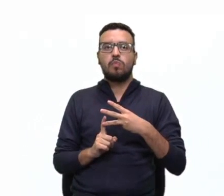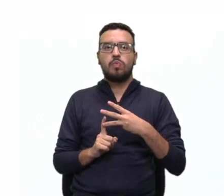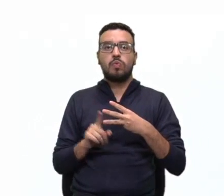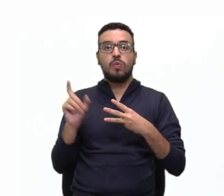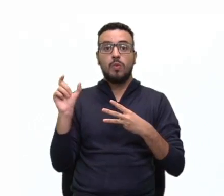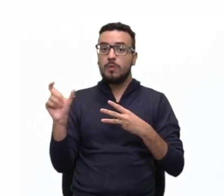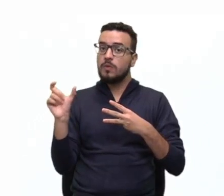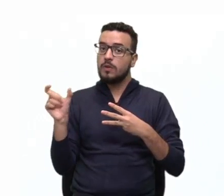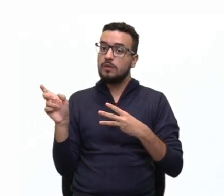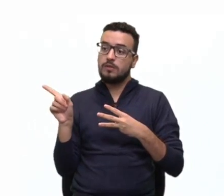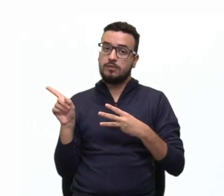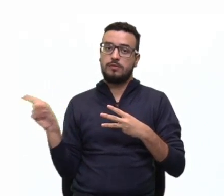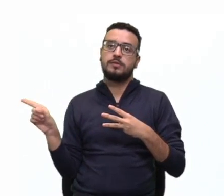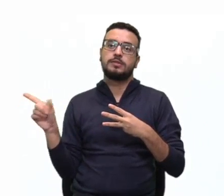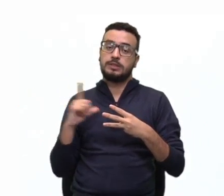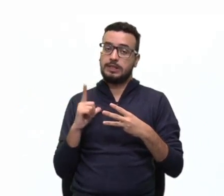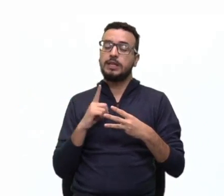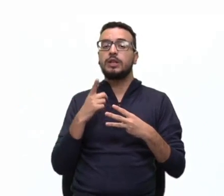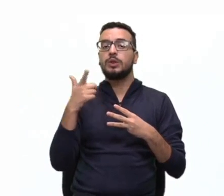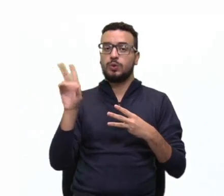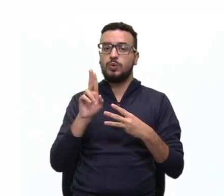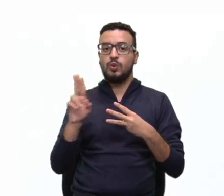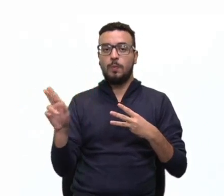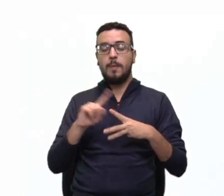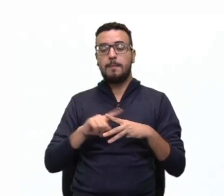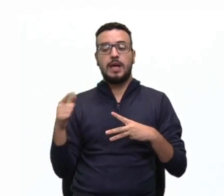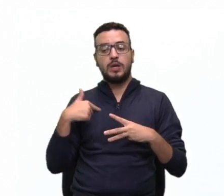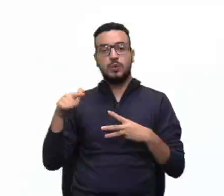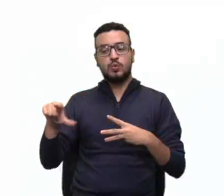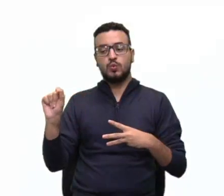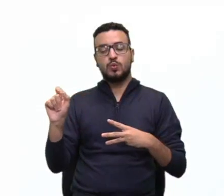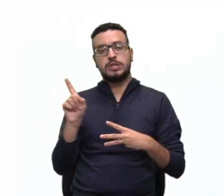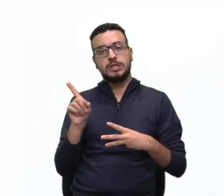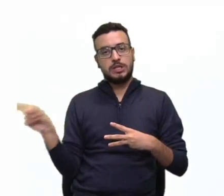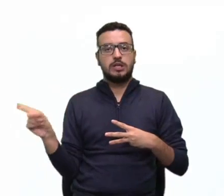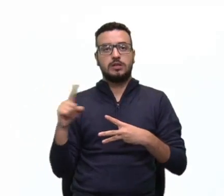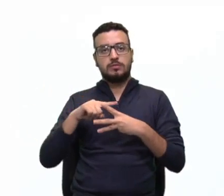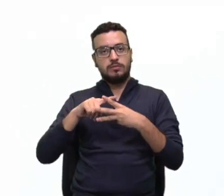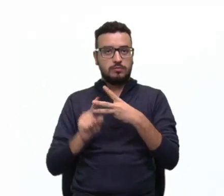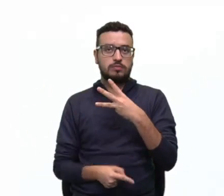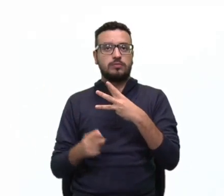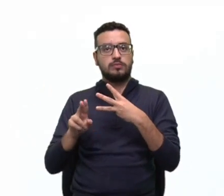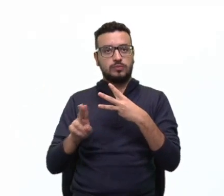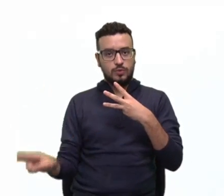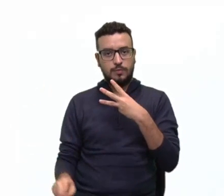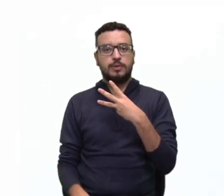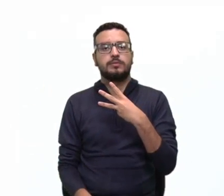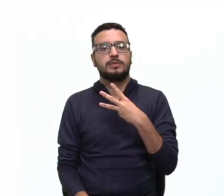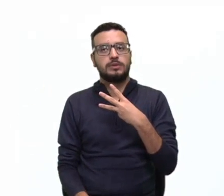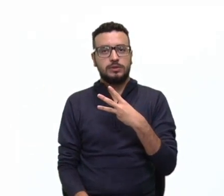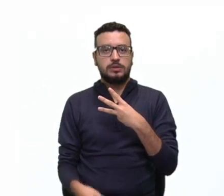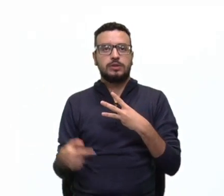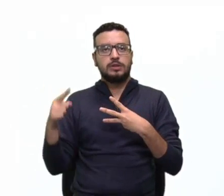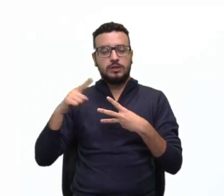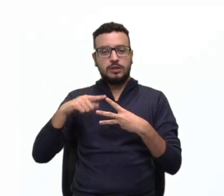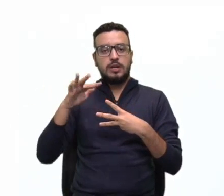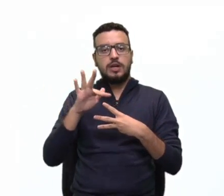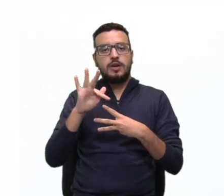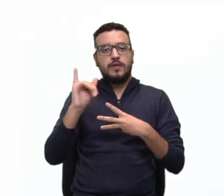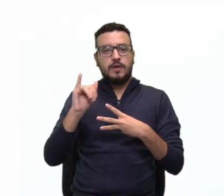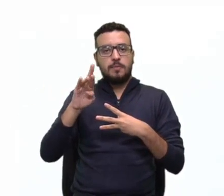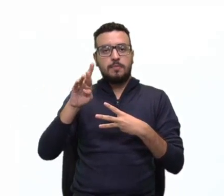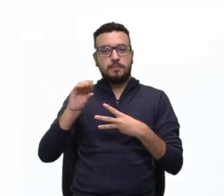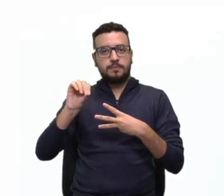adotar essa nomenclatura que você está vendo no quadro para toda a nossa disciplina. Então, articulação